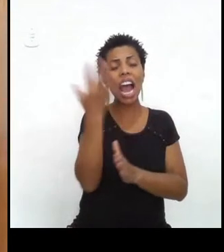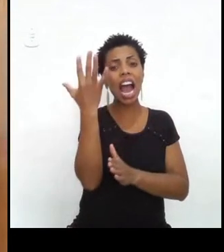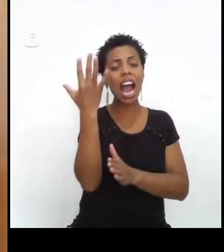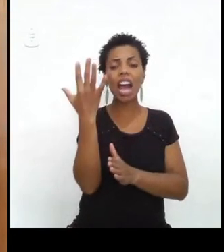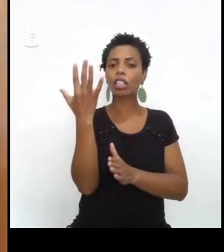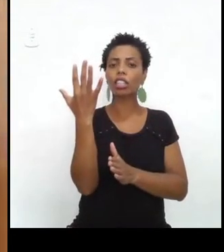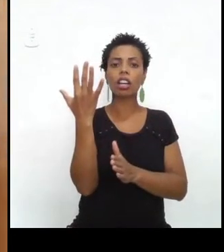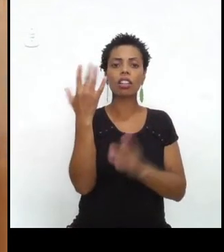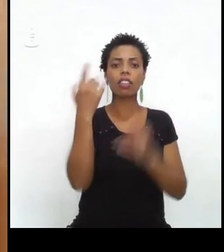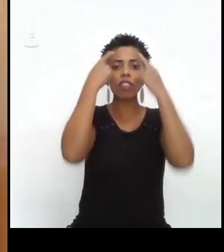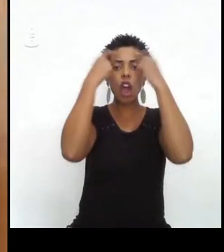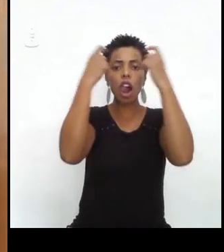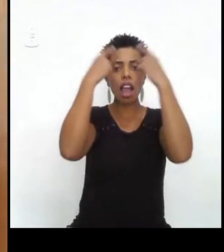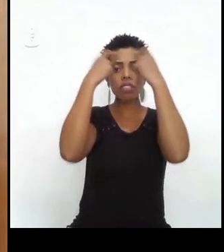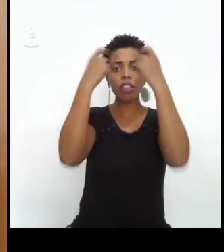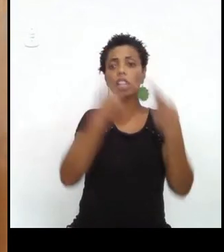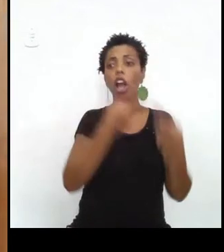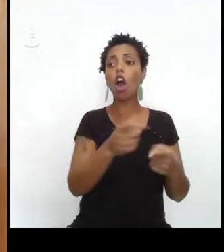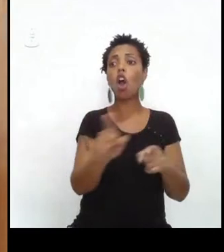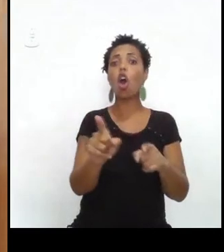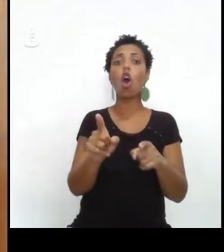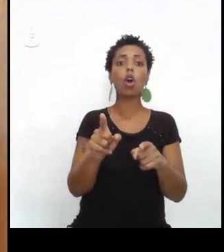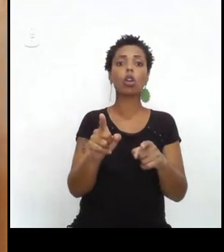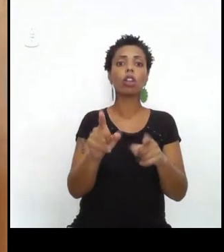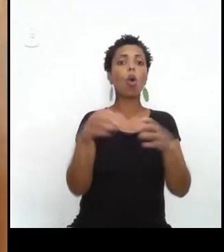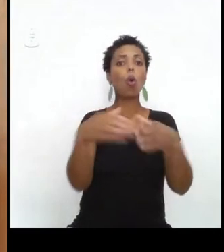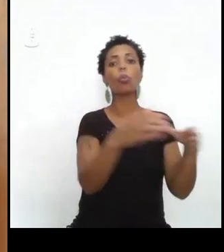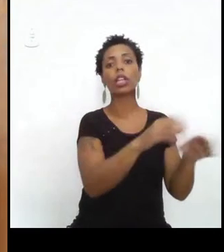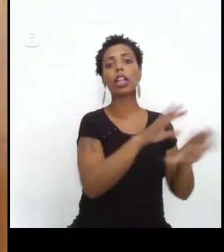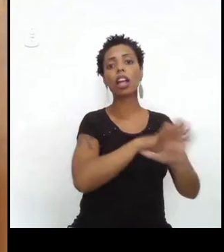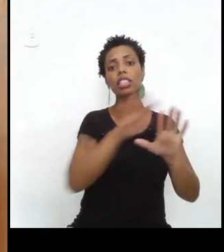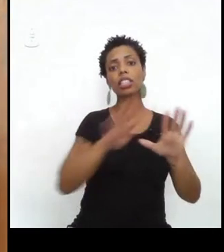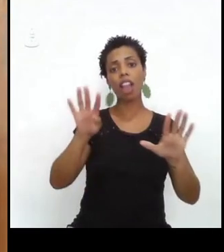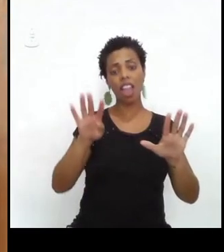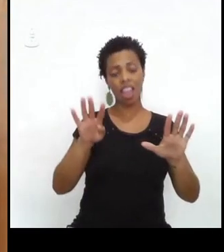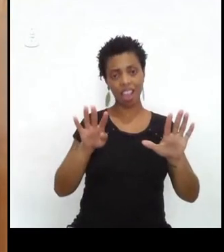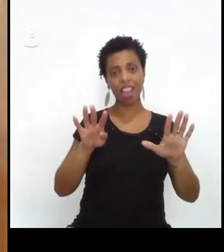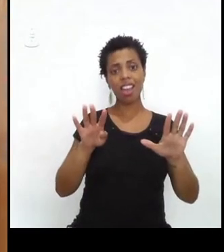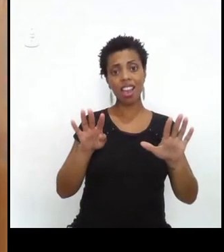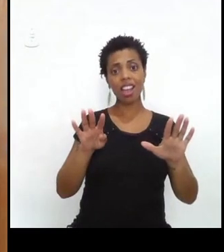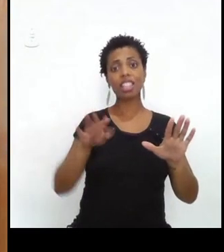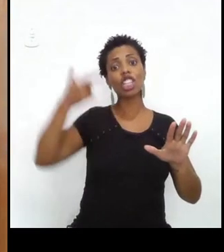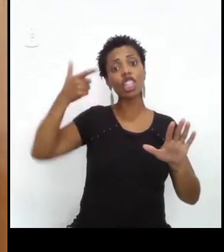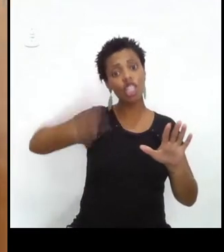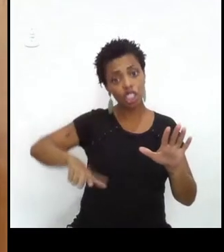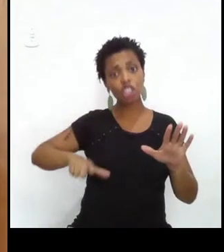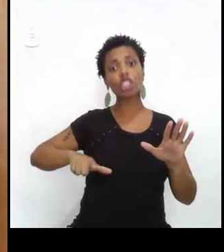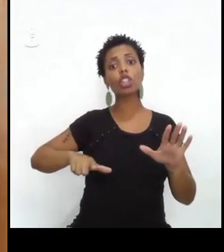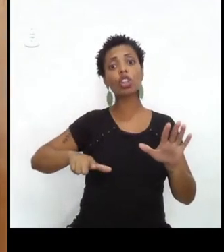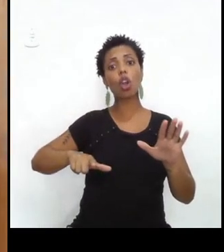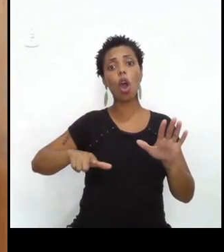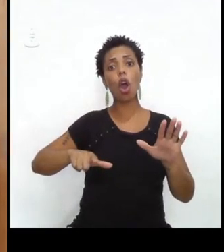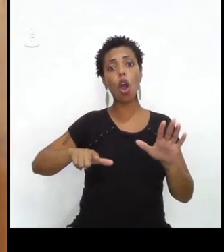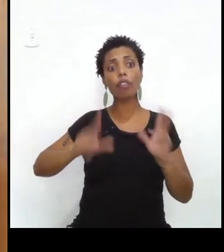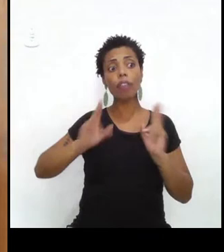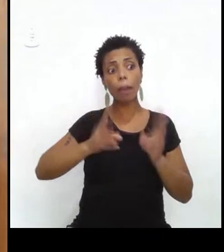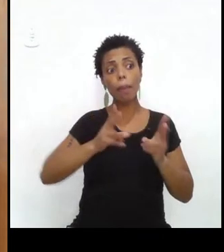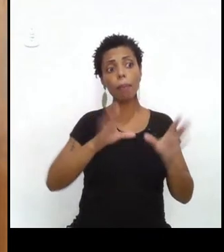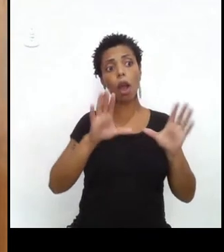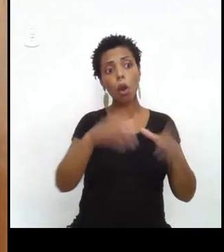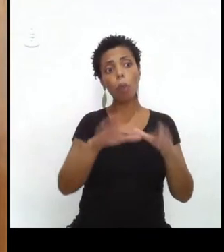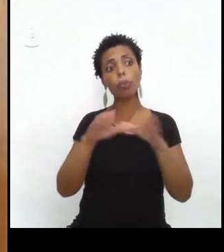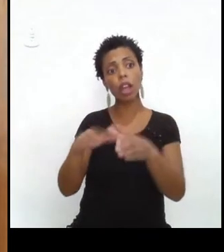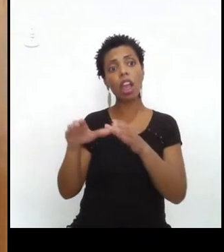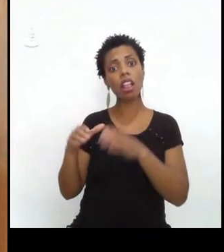e uma e outra vez em tom ser essa quando é sobre a meza e a mesma como ele assassina santinhos não esta